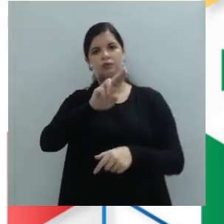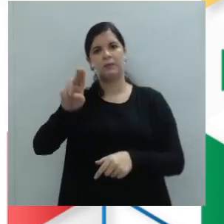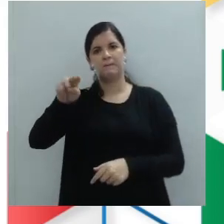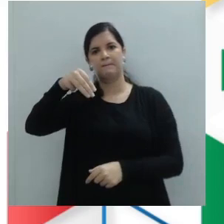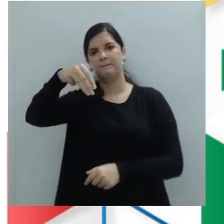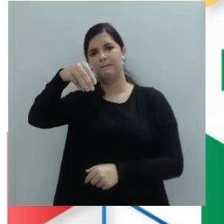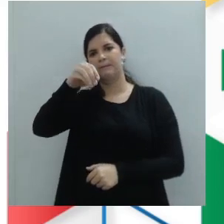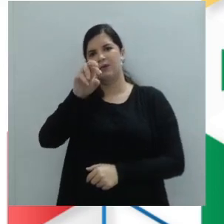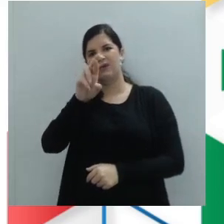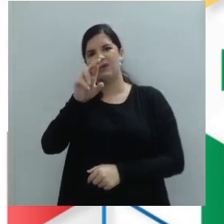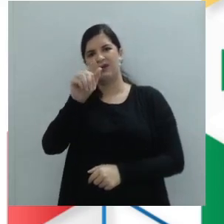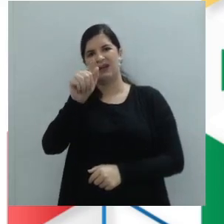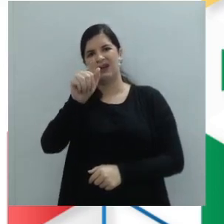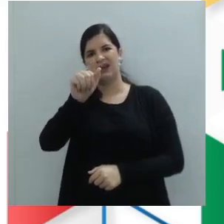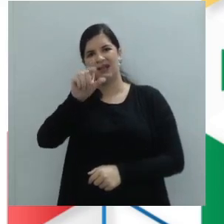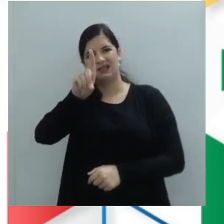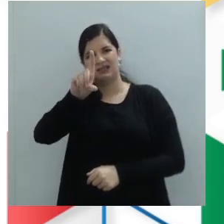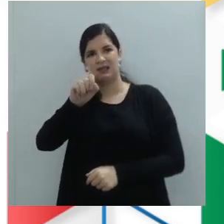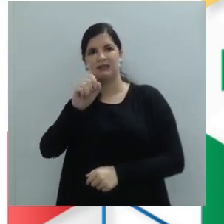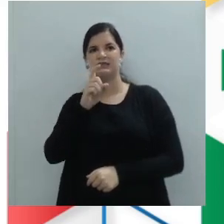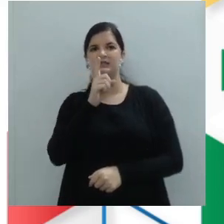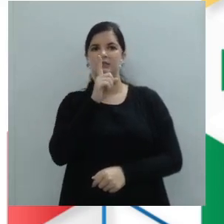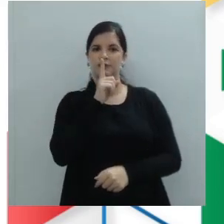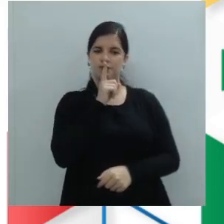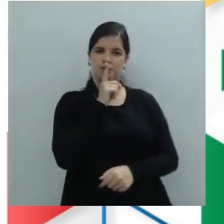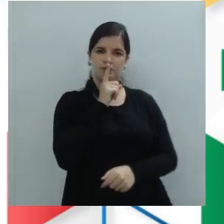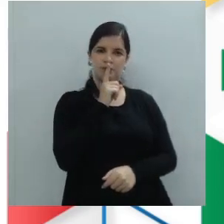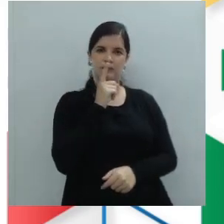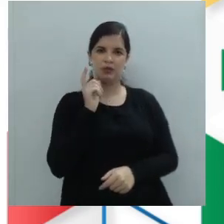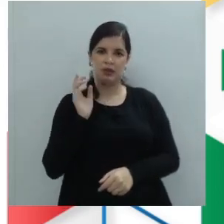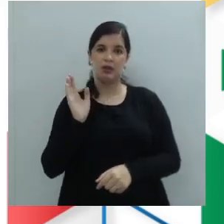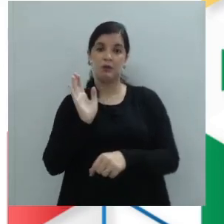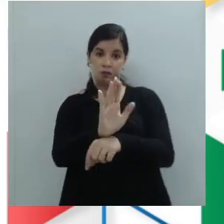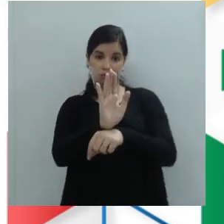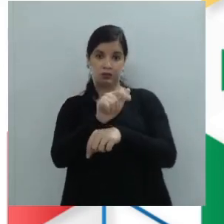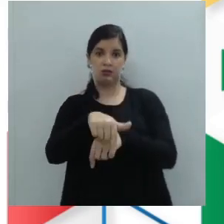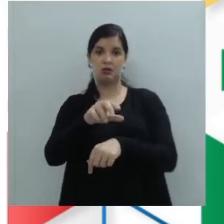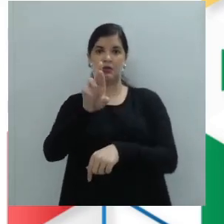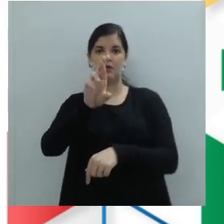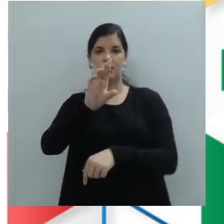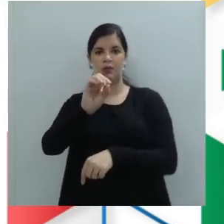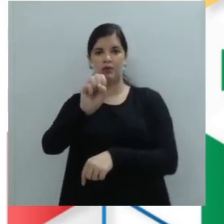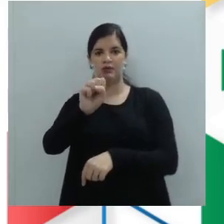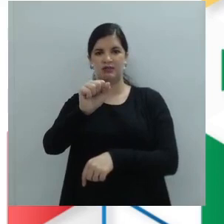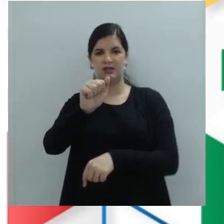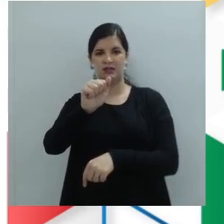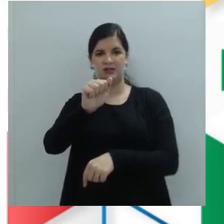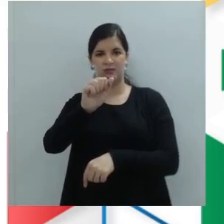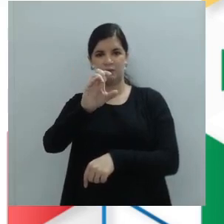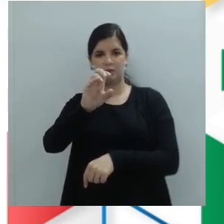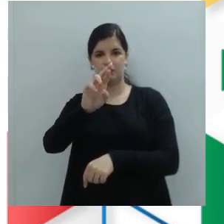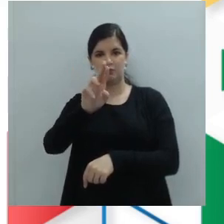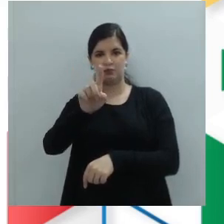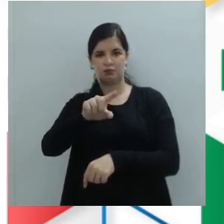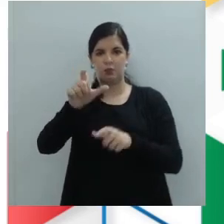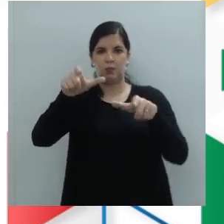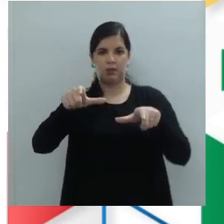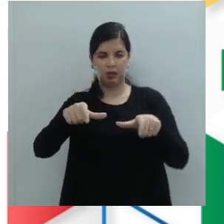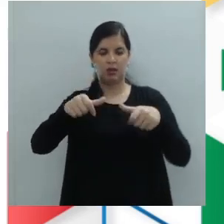do Silêncio, que proporciona aos Rosa Cruzes um local adequado para retiro